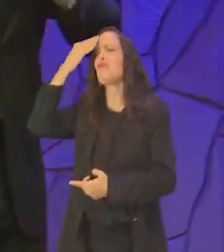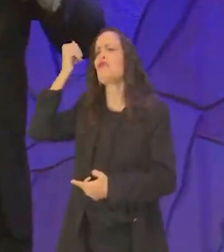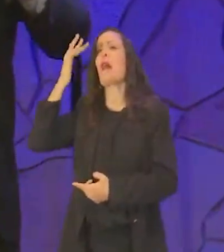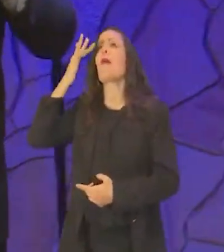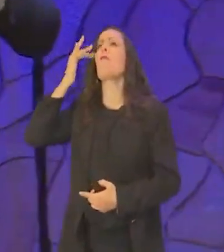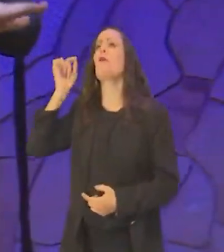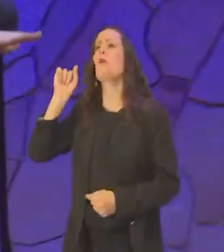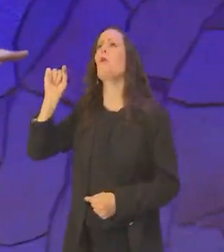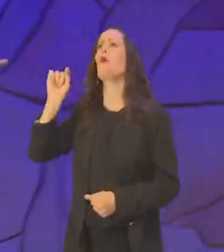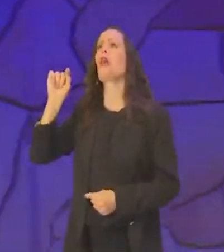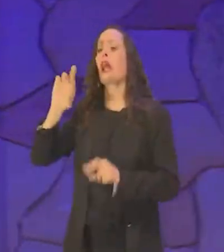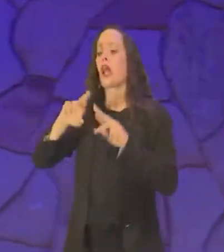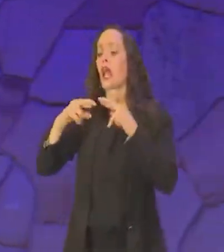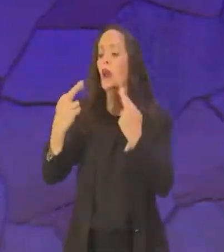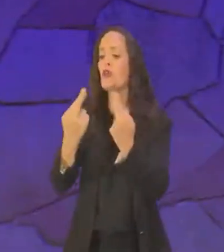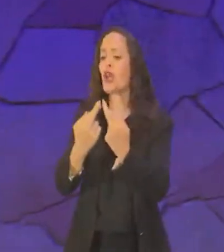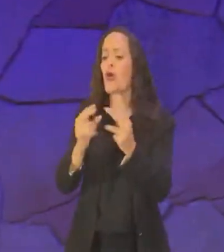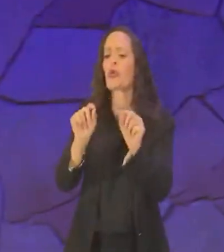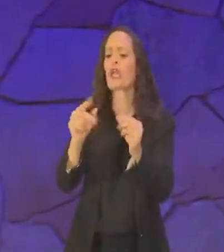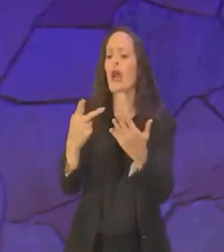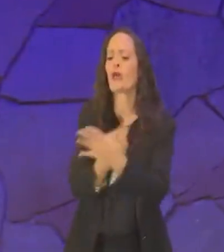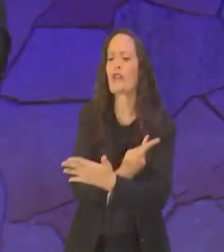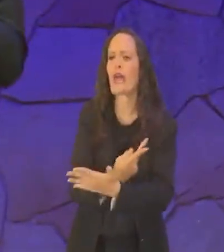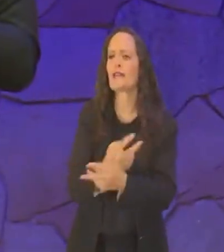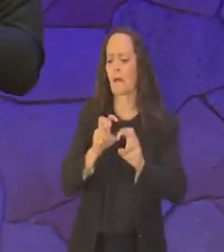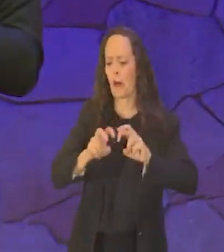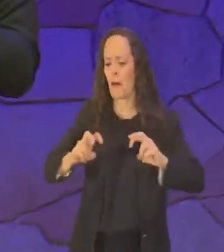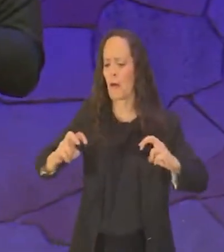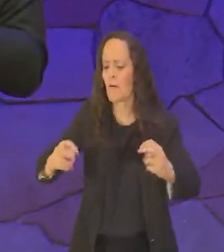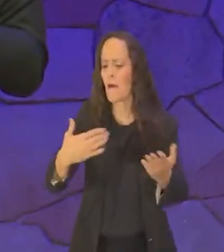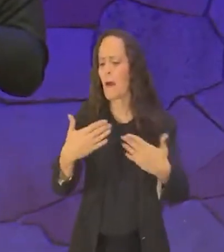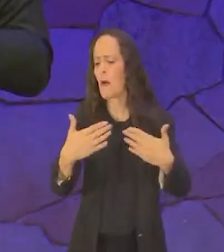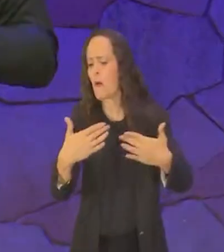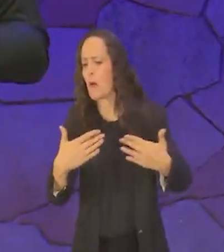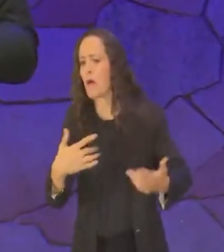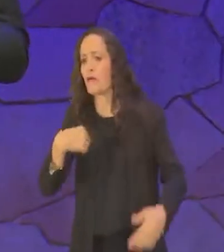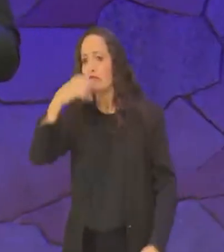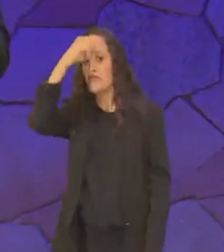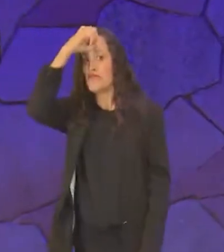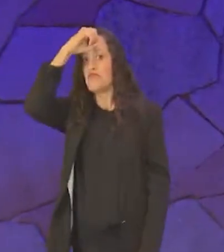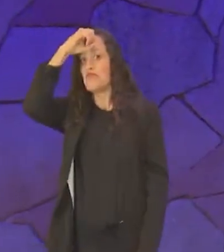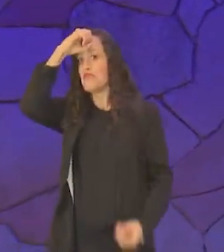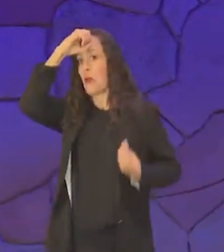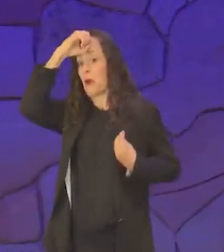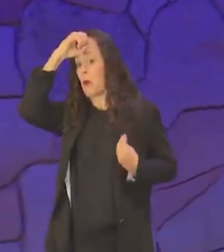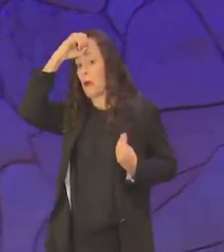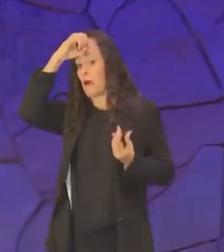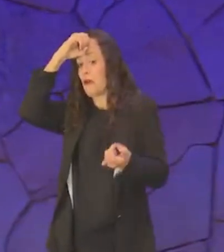mesas, nas reuniões, nos outros ambientes. Nós não temos